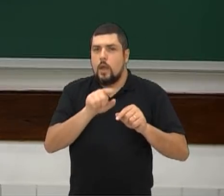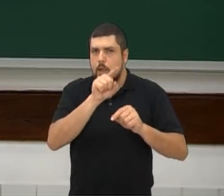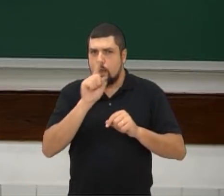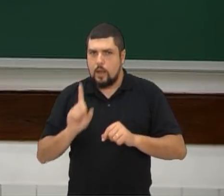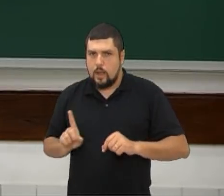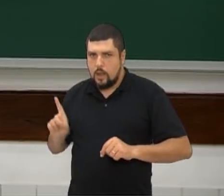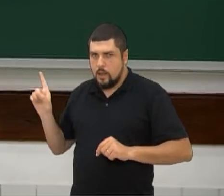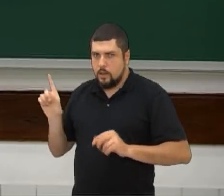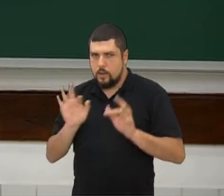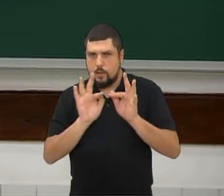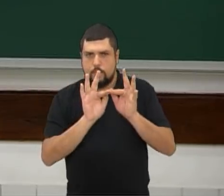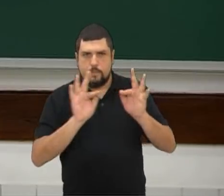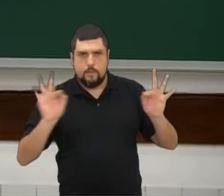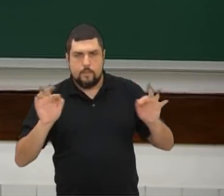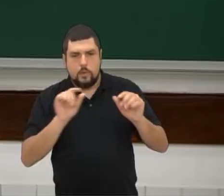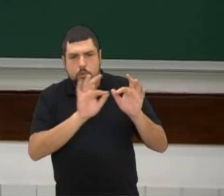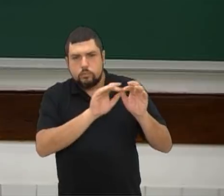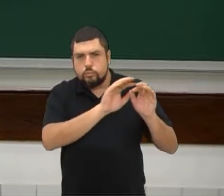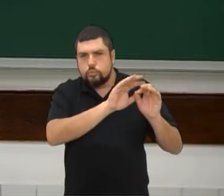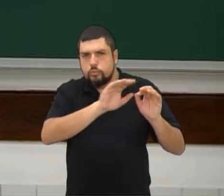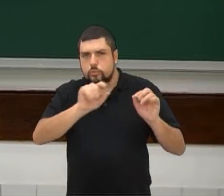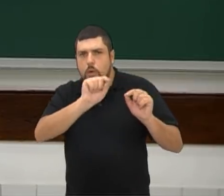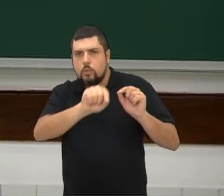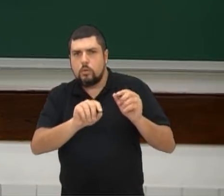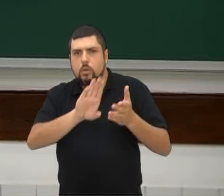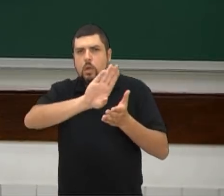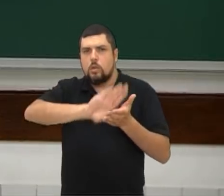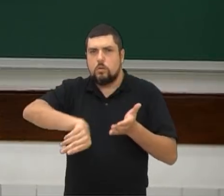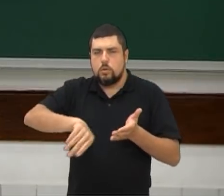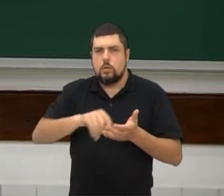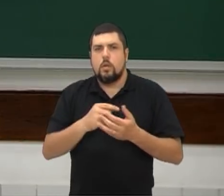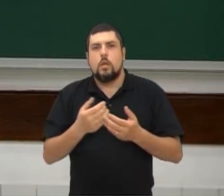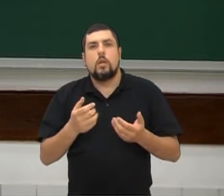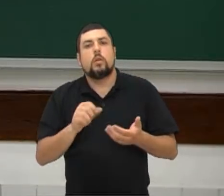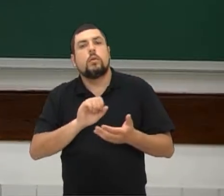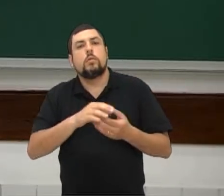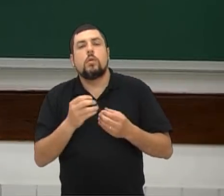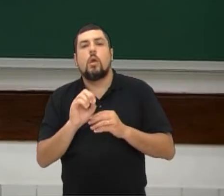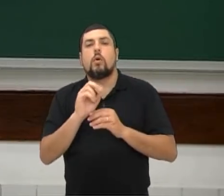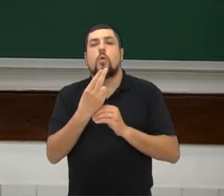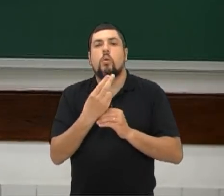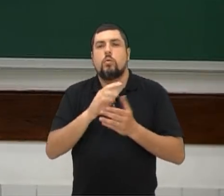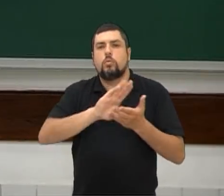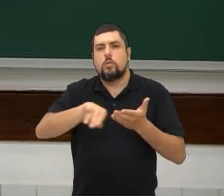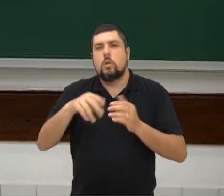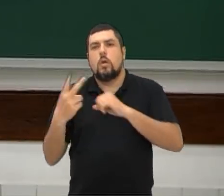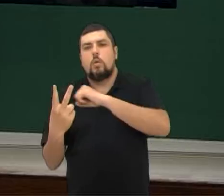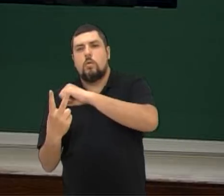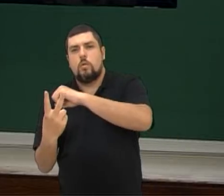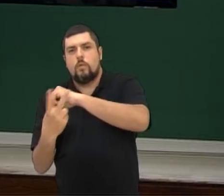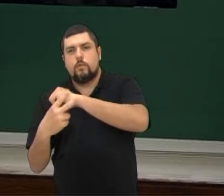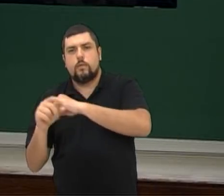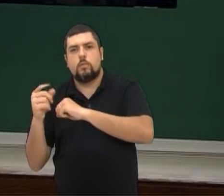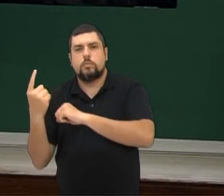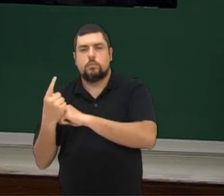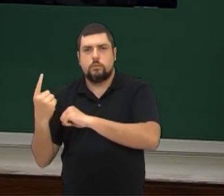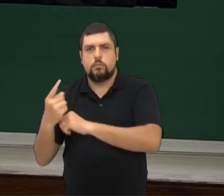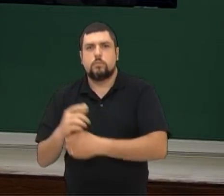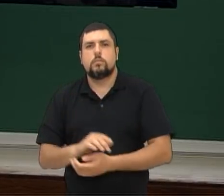Excluindo. Então, se eu tenho esse sentido de exclusão, eu estou excluindo, eu vou colocar o verbo no